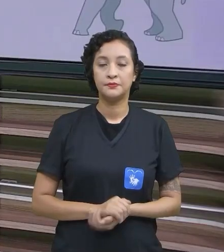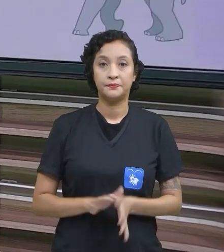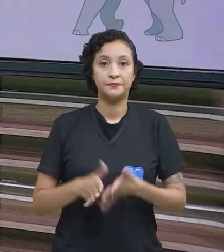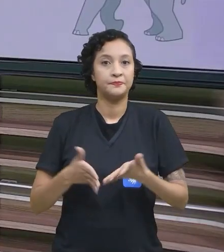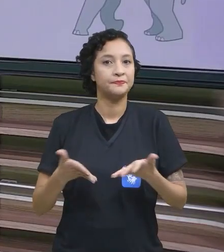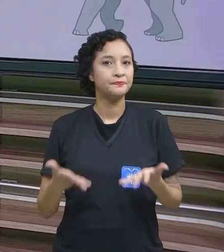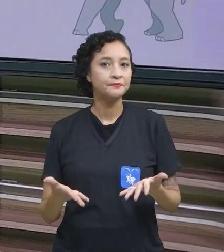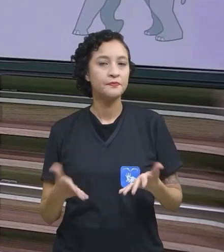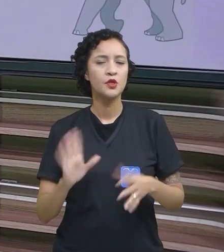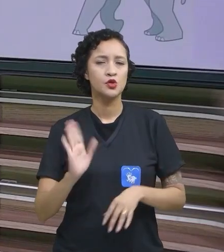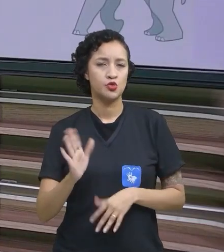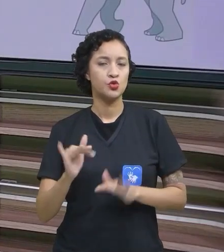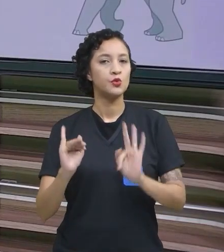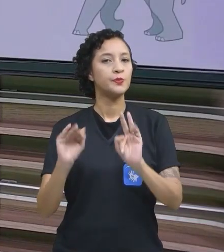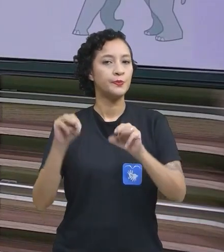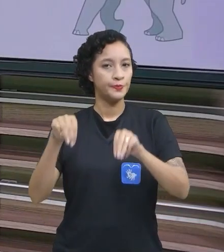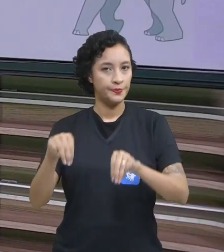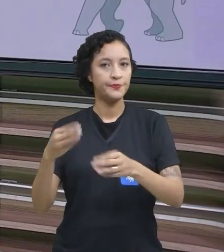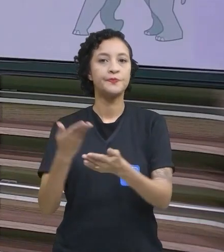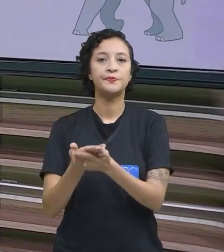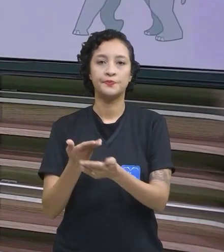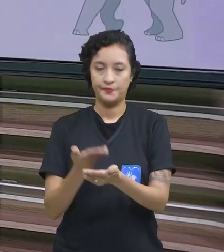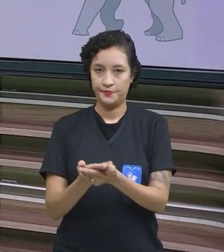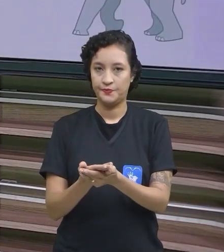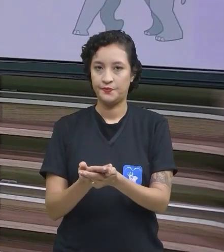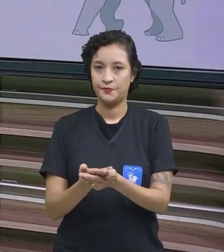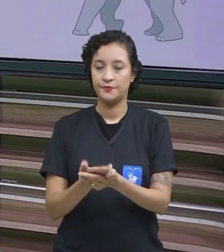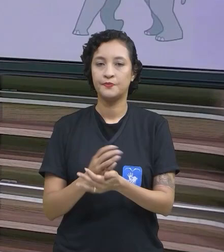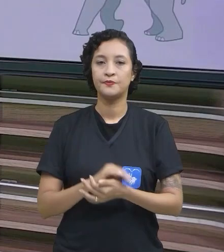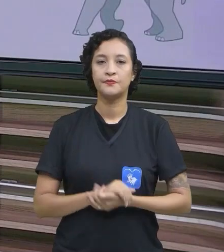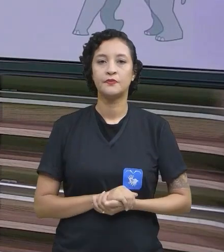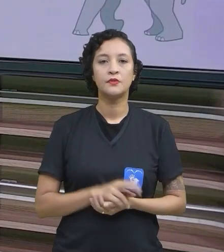Então, chegamos ao final de mais uma aula.